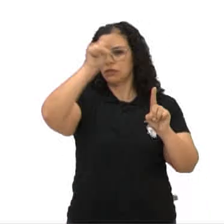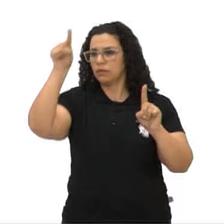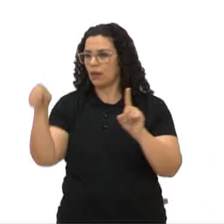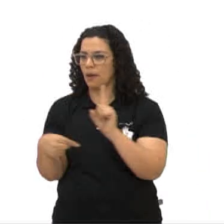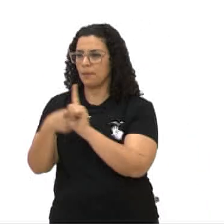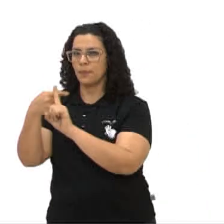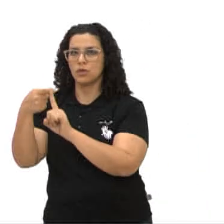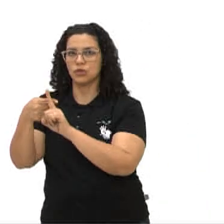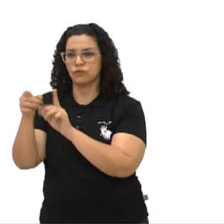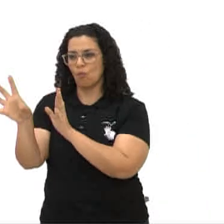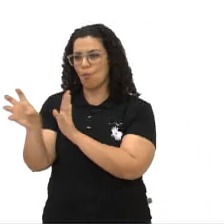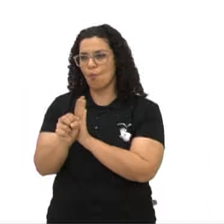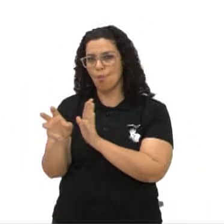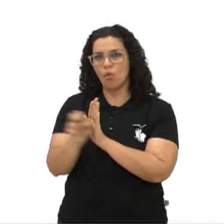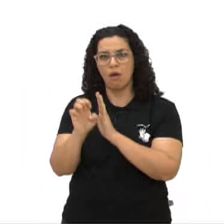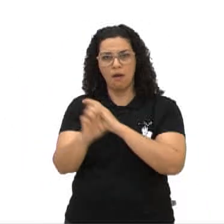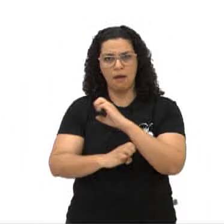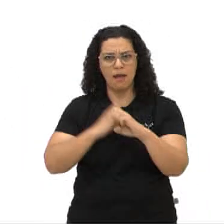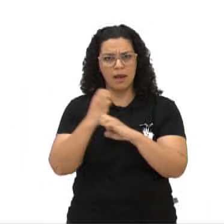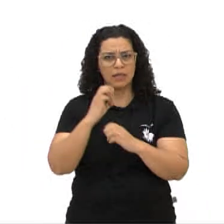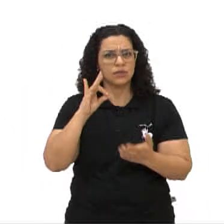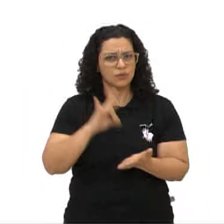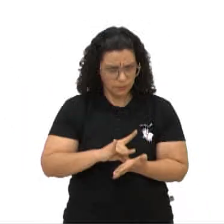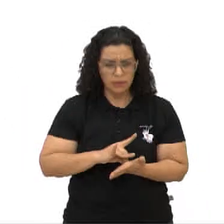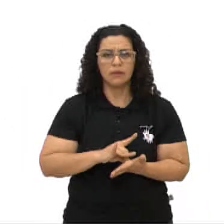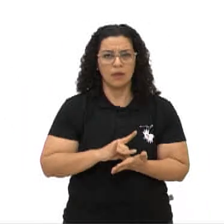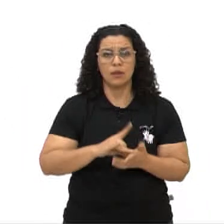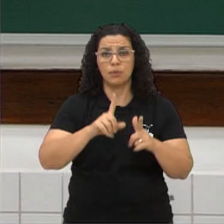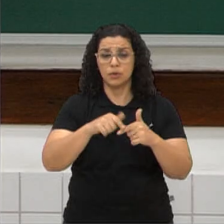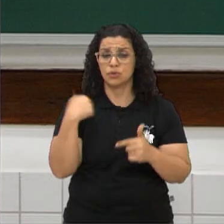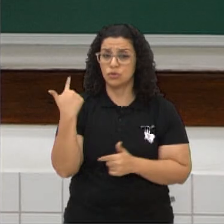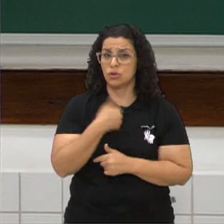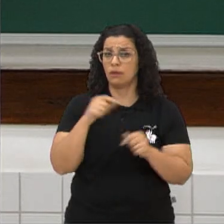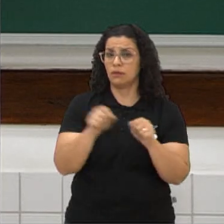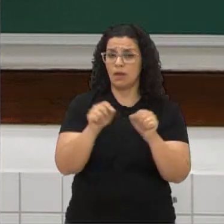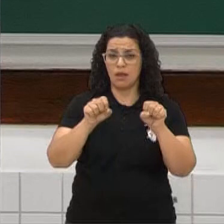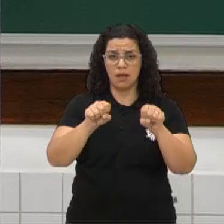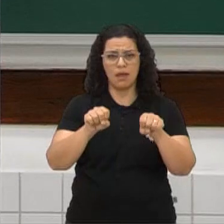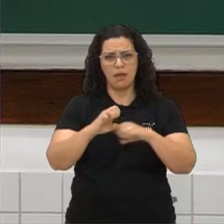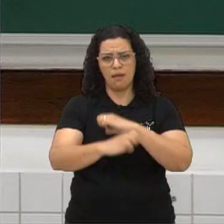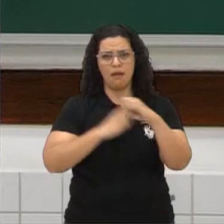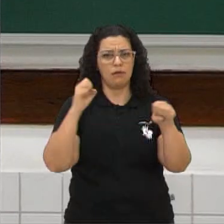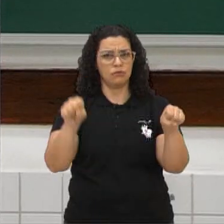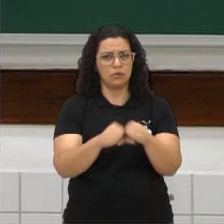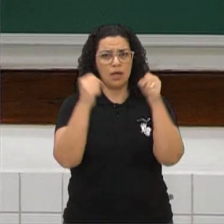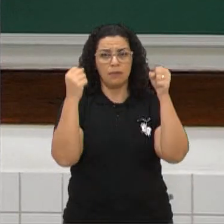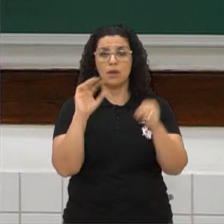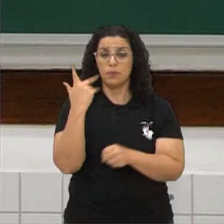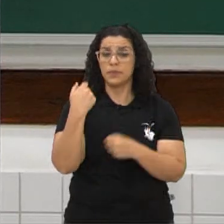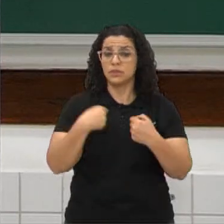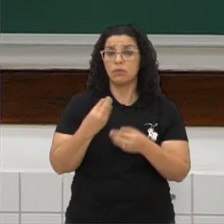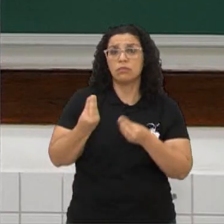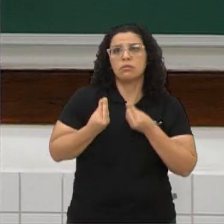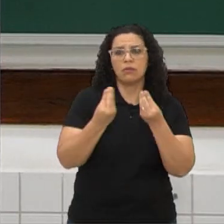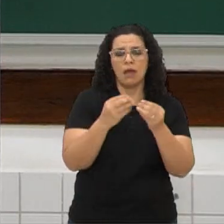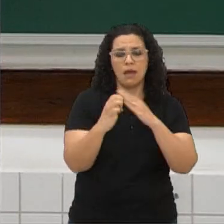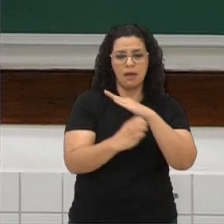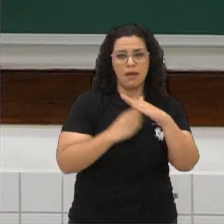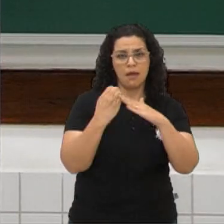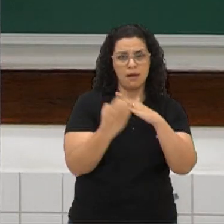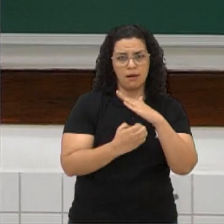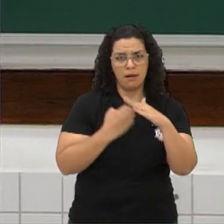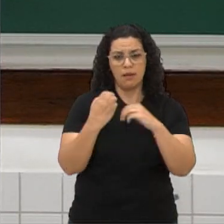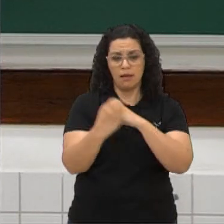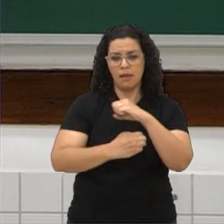elétrons através do seu polo negativo. Verdadeiro. Então, para que a eletrólise funcione, eu preciso estar fornecendo os elétrons para